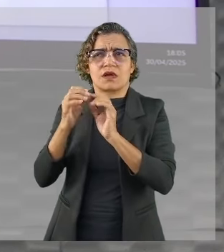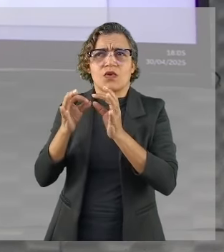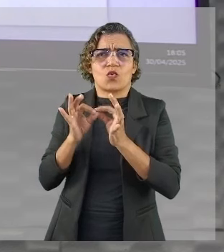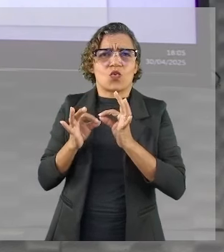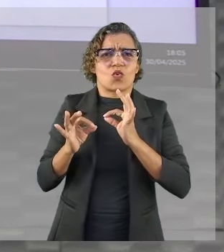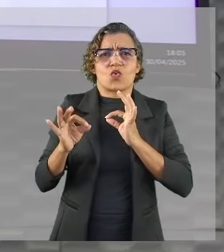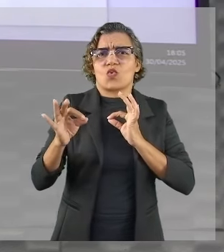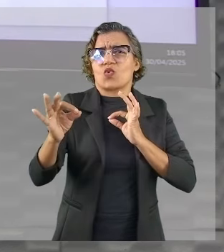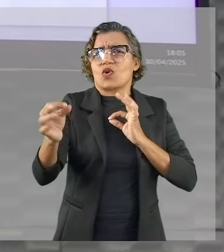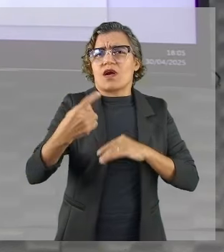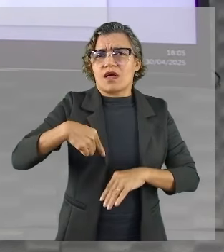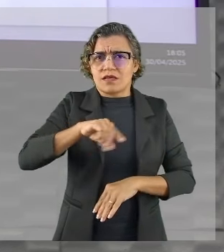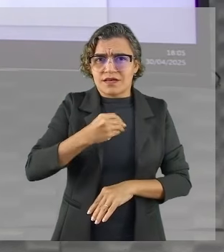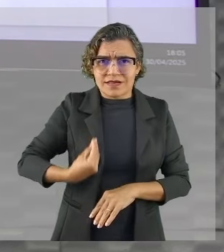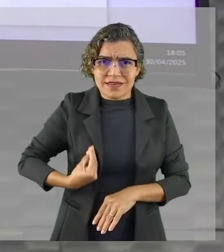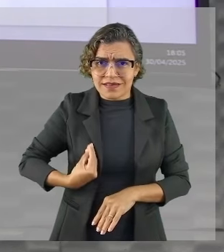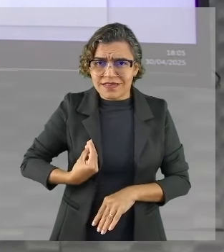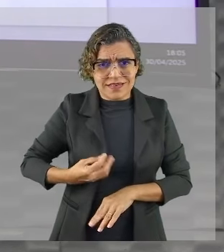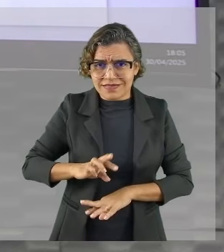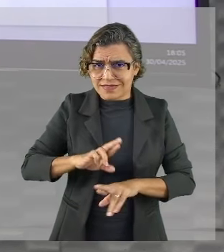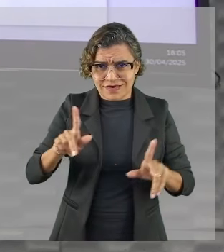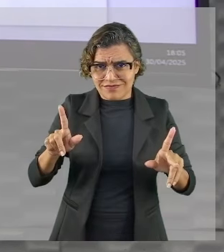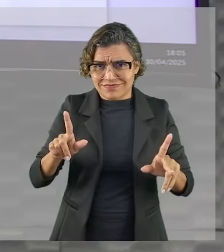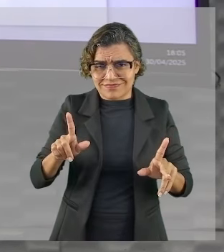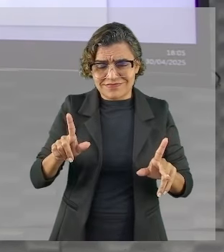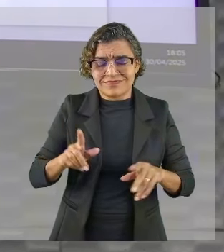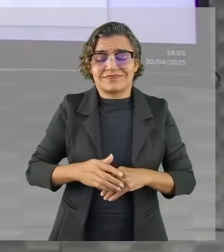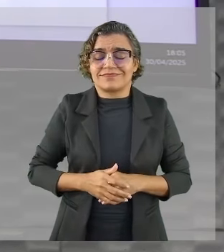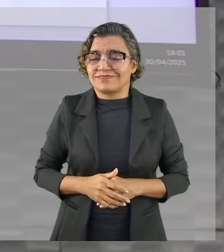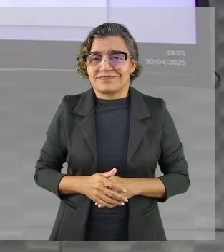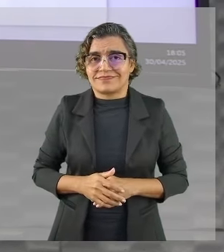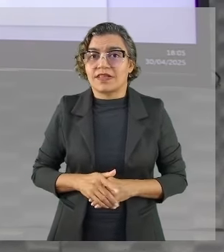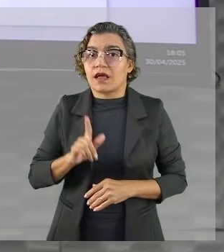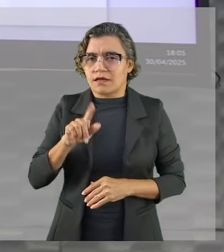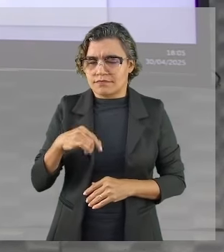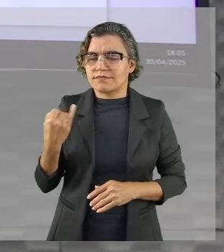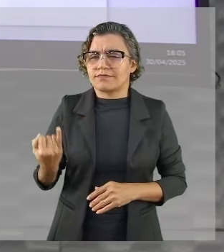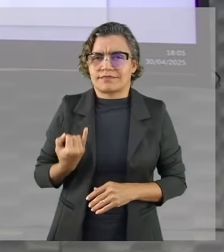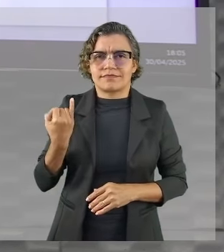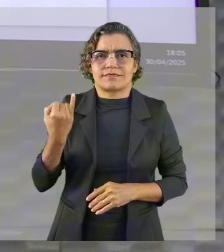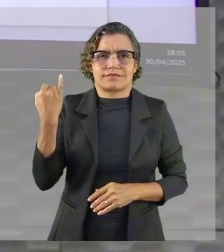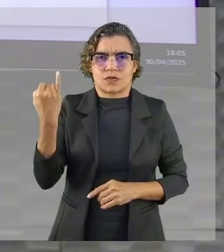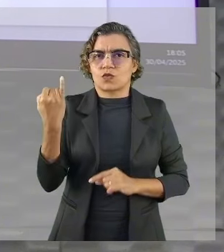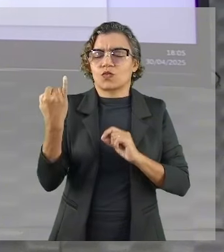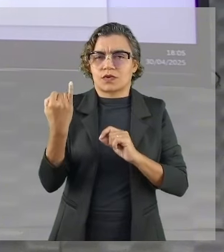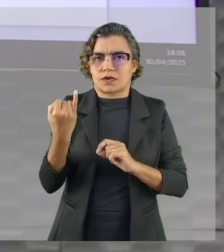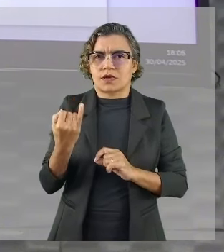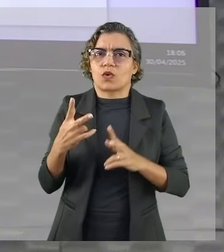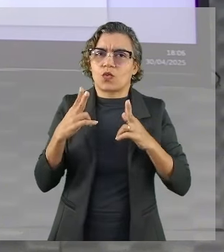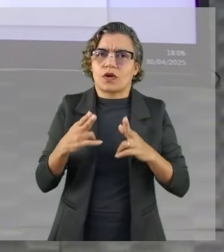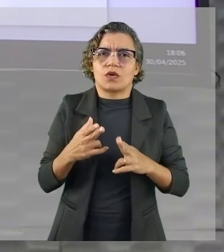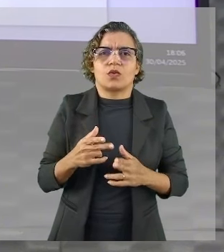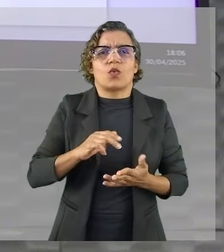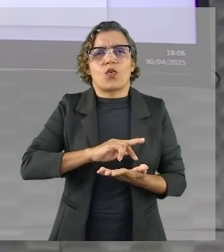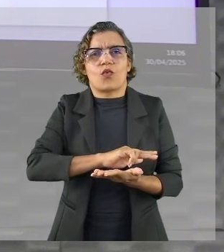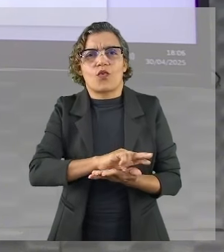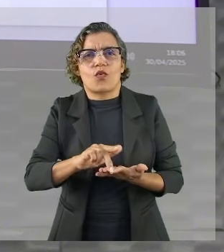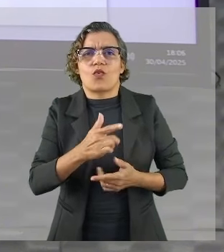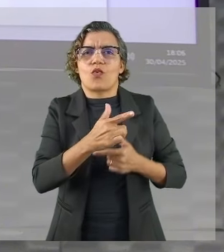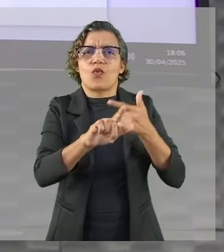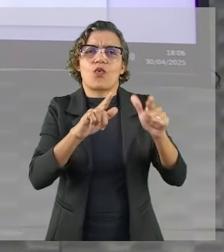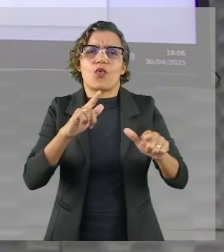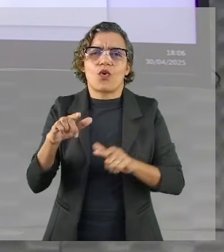do nosso cotidiano. Pelo contrário, ela é muito importante assim como as ciências, né, que a gente tem